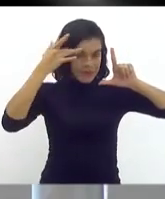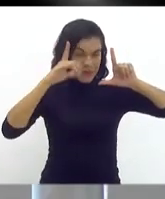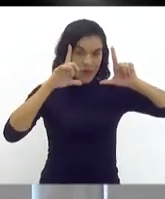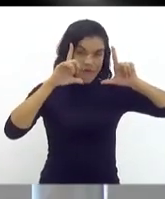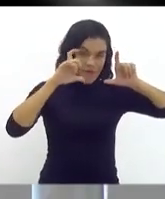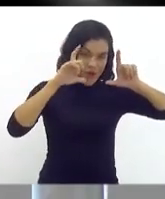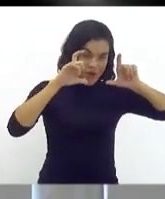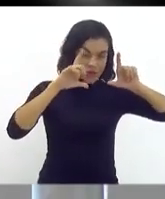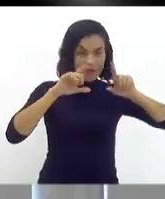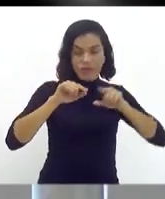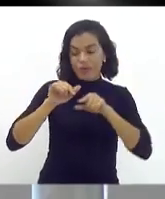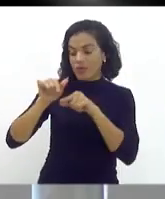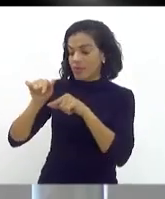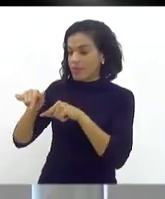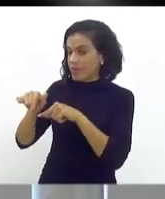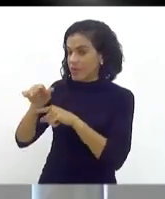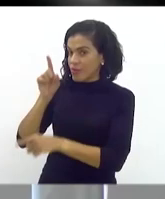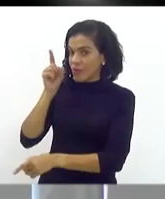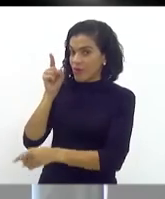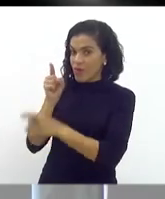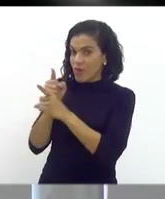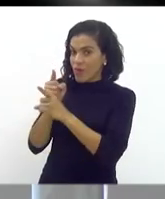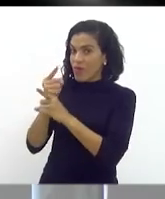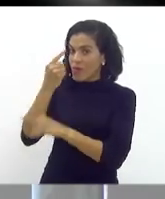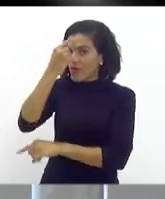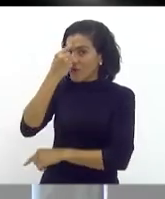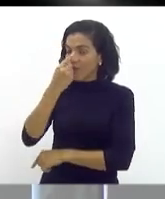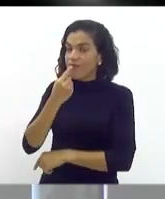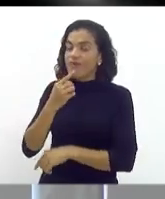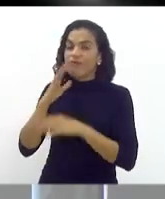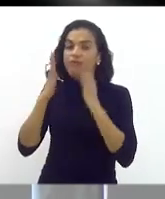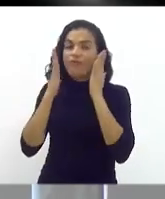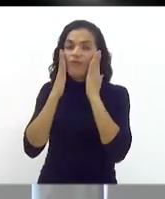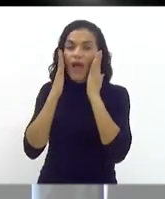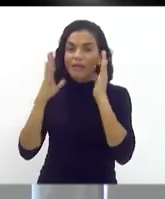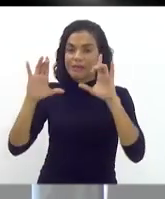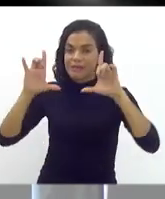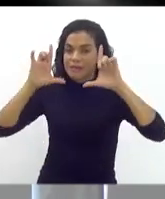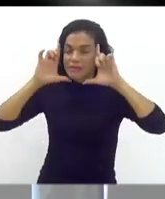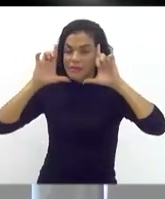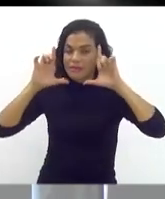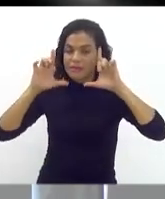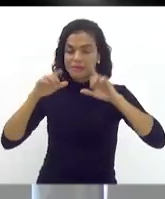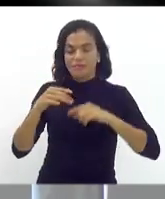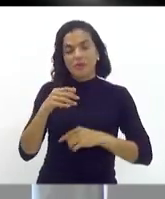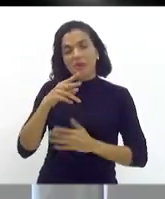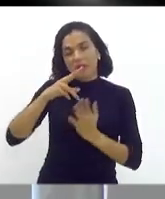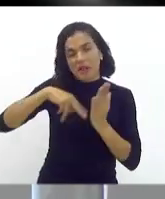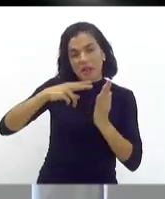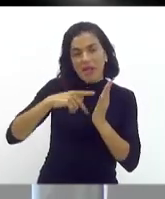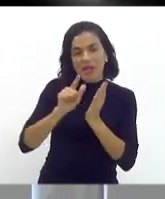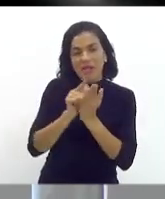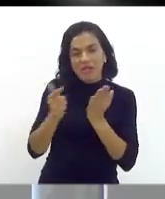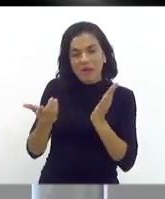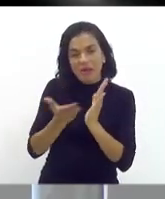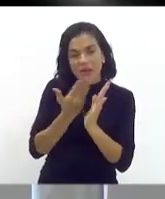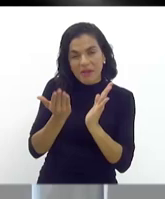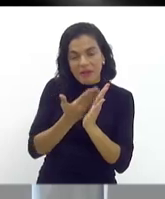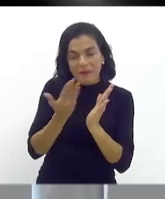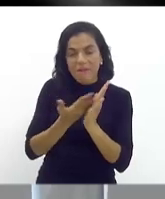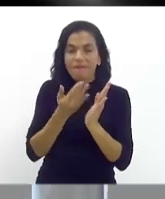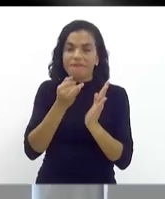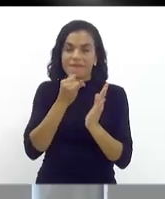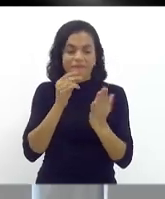fotos do reconhecimento facial às vezes até quando a gente lê em jornais a gente